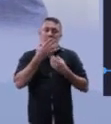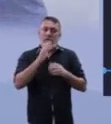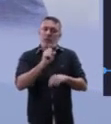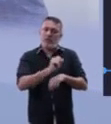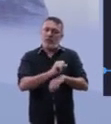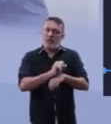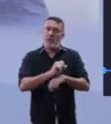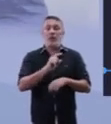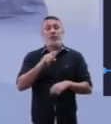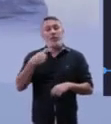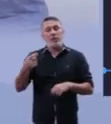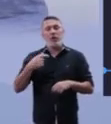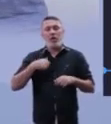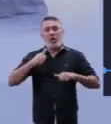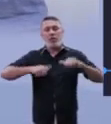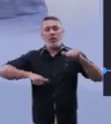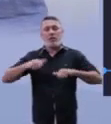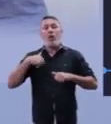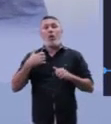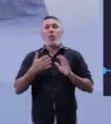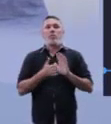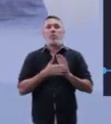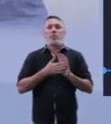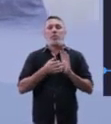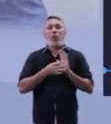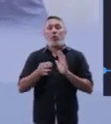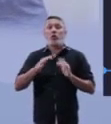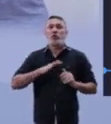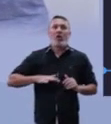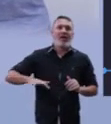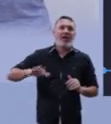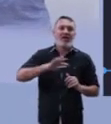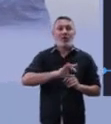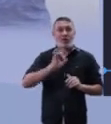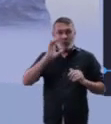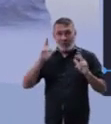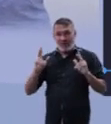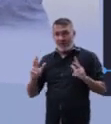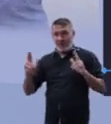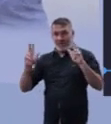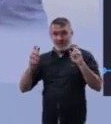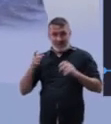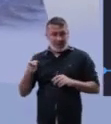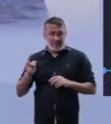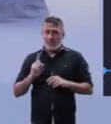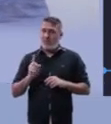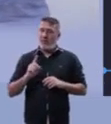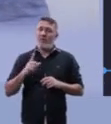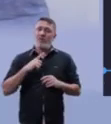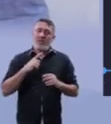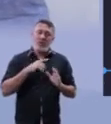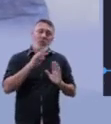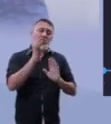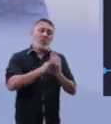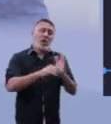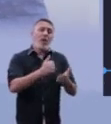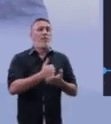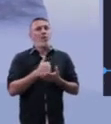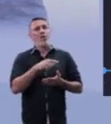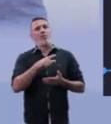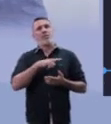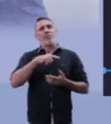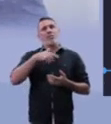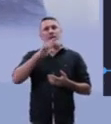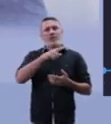só posso falar do tema depois que eu fazer a análise da proposta como um todo, porque não é só aquela frase. Nós temos ali o texto